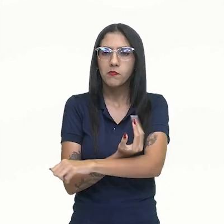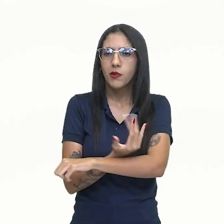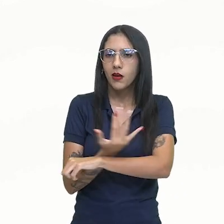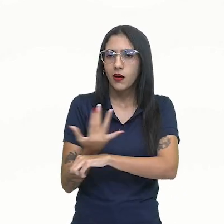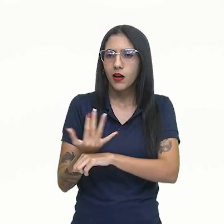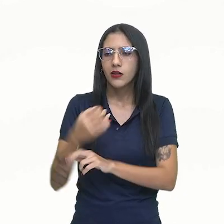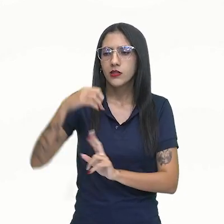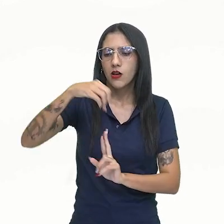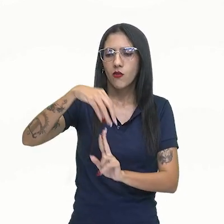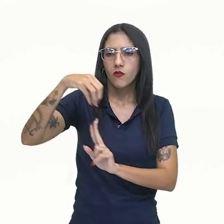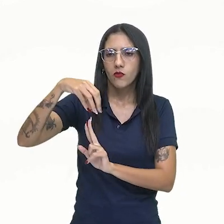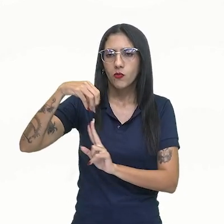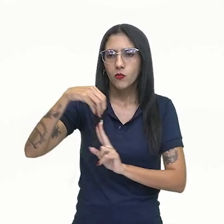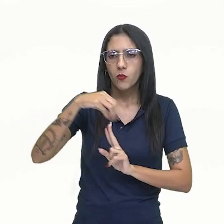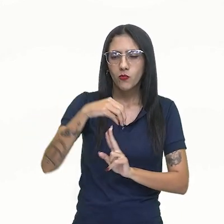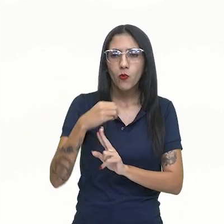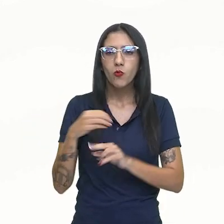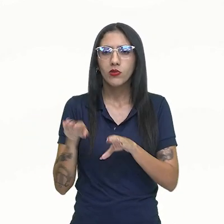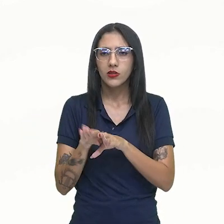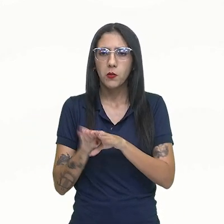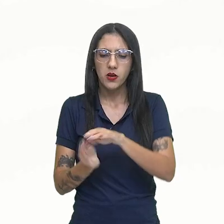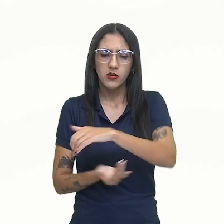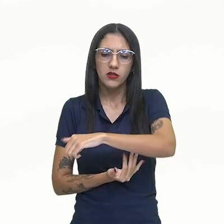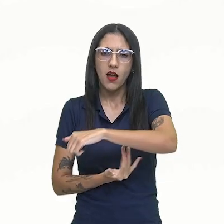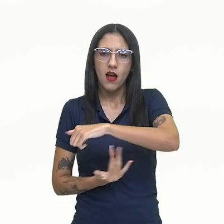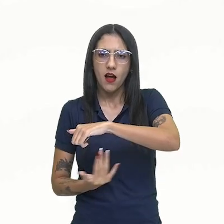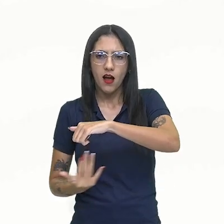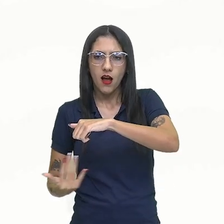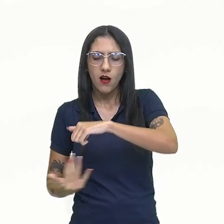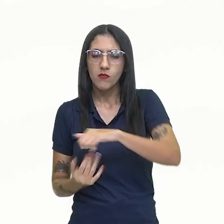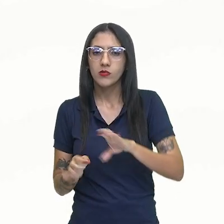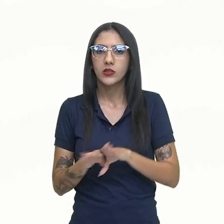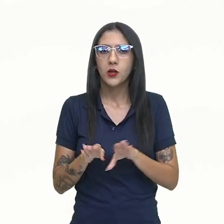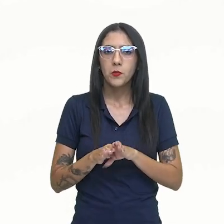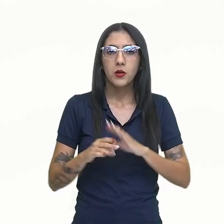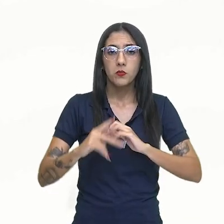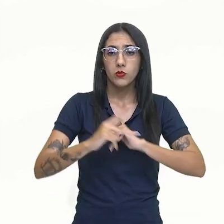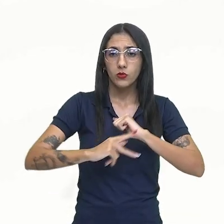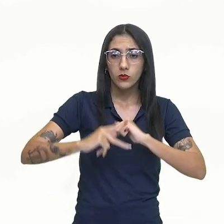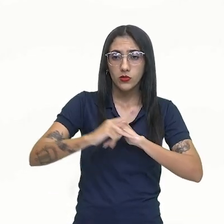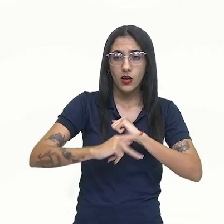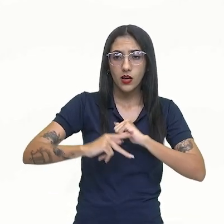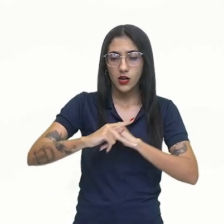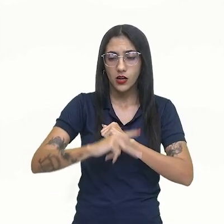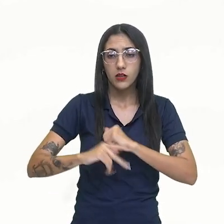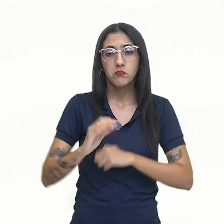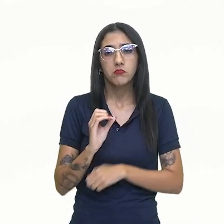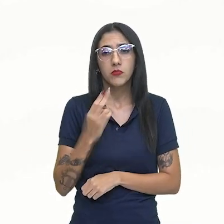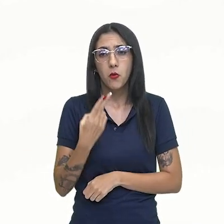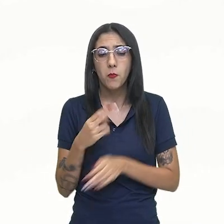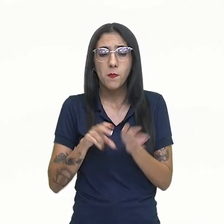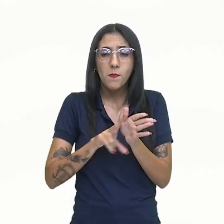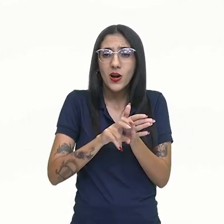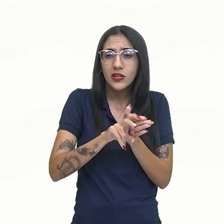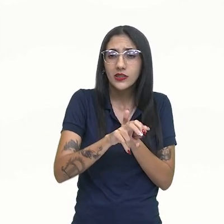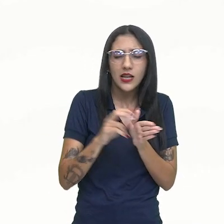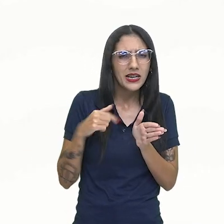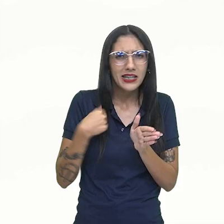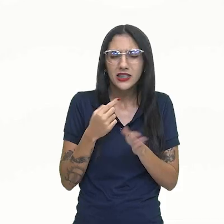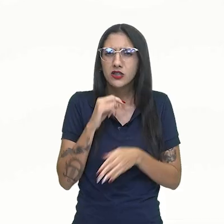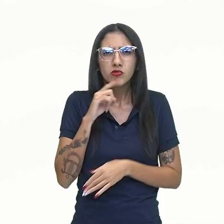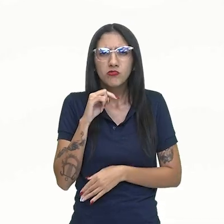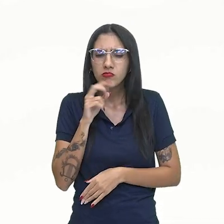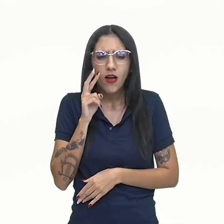de fungos, de algas que são microscópicas, de protozoários e bactérias que a gente nem consegue ver a olho